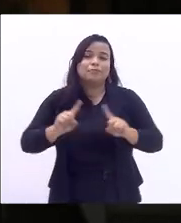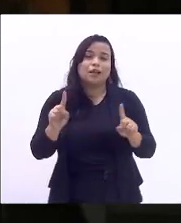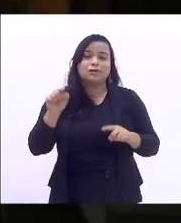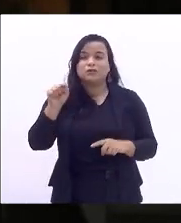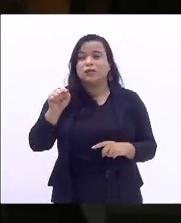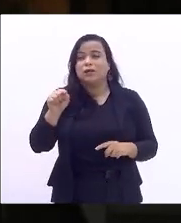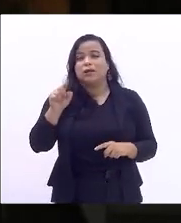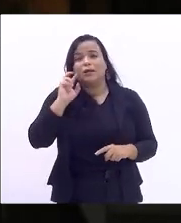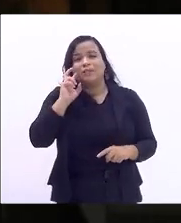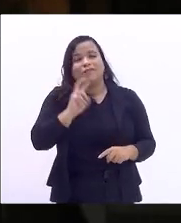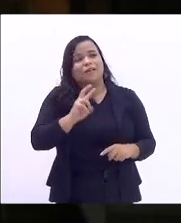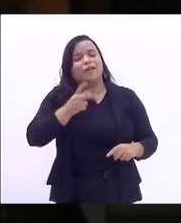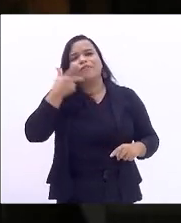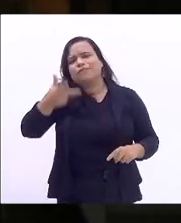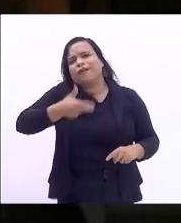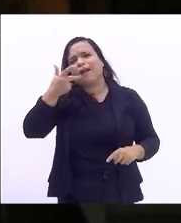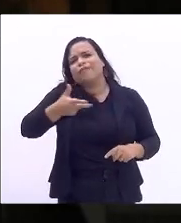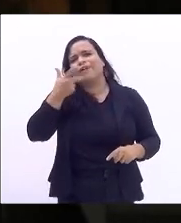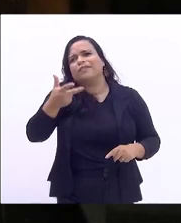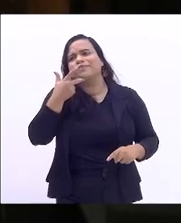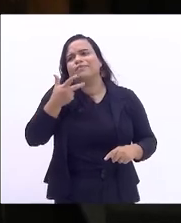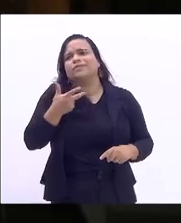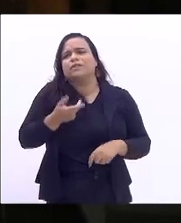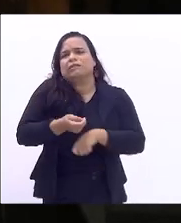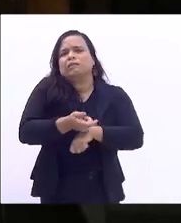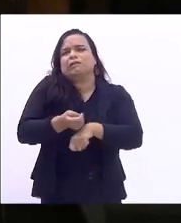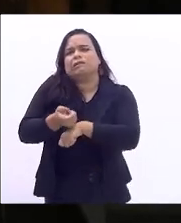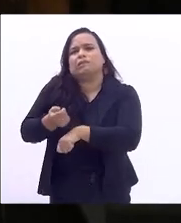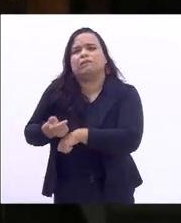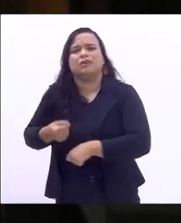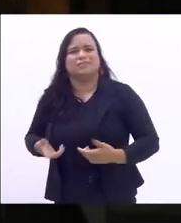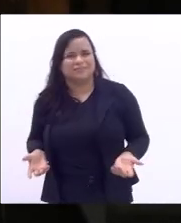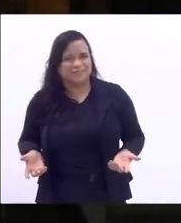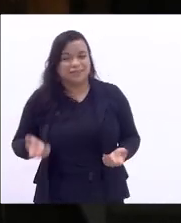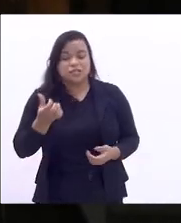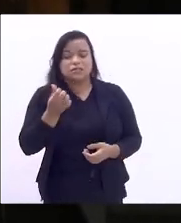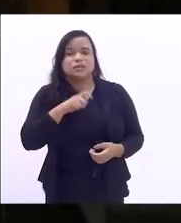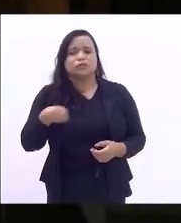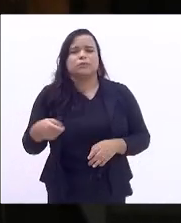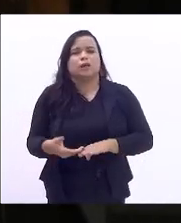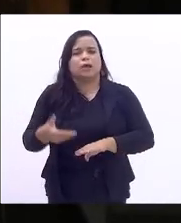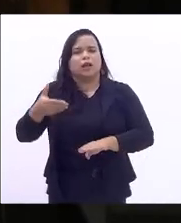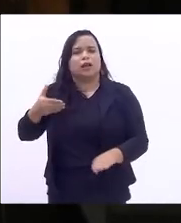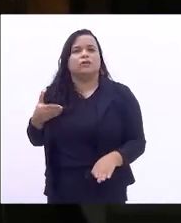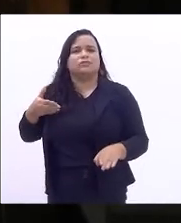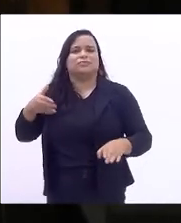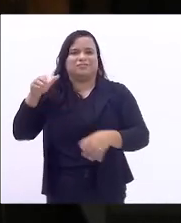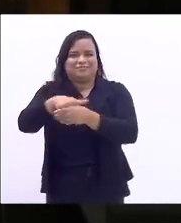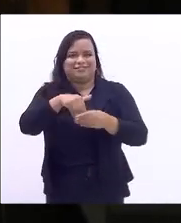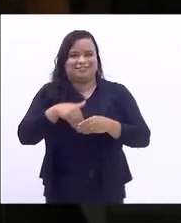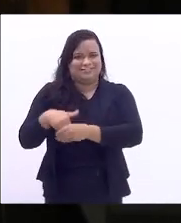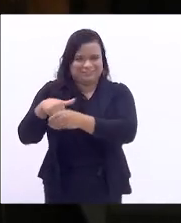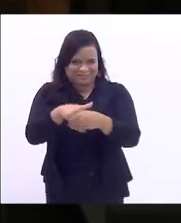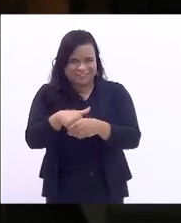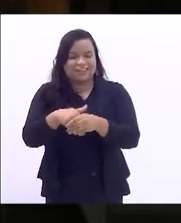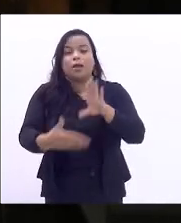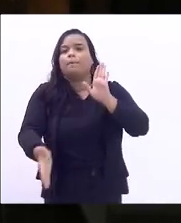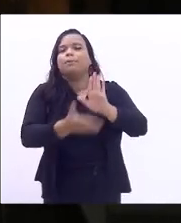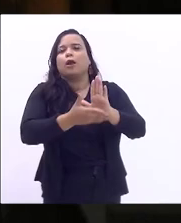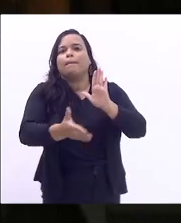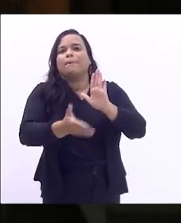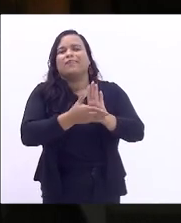populismo barato para seis meses antes da eleição fazer uma proposta